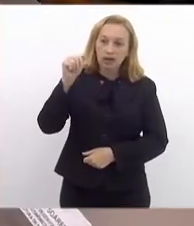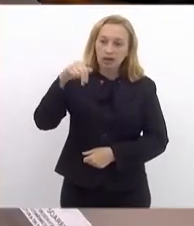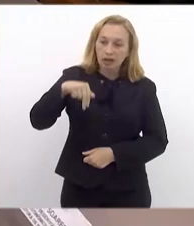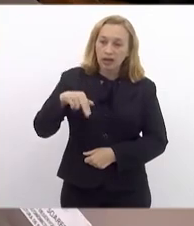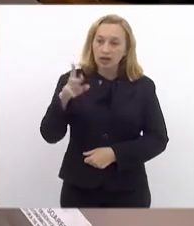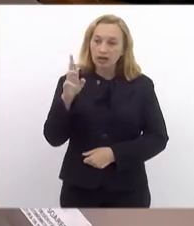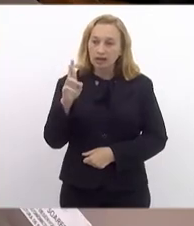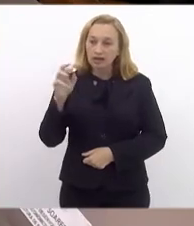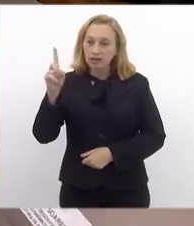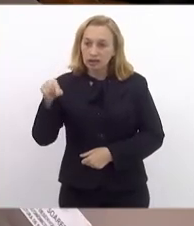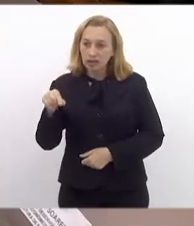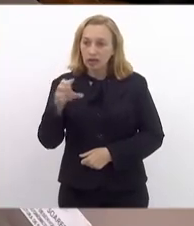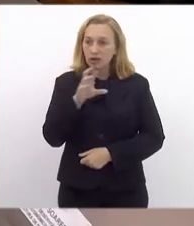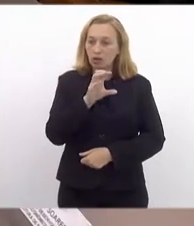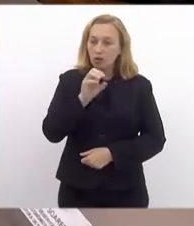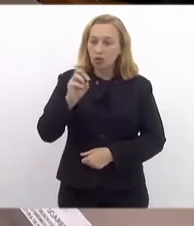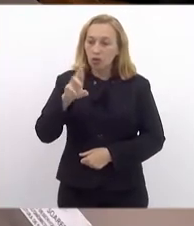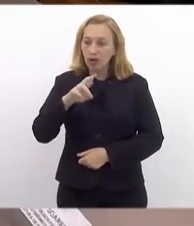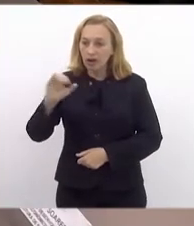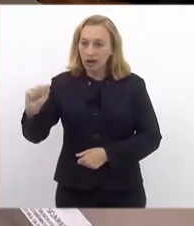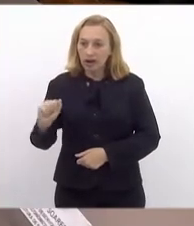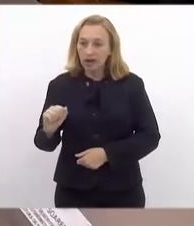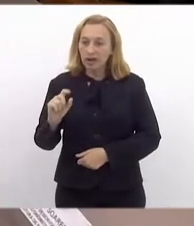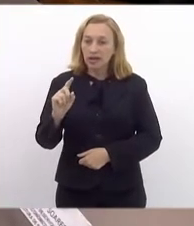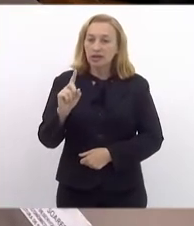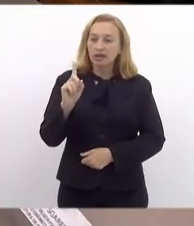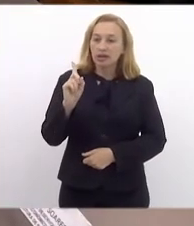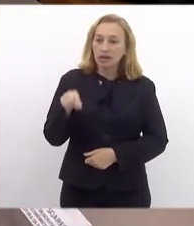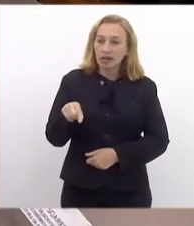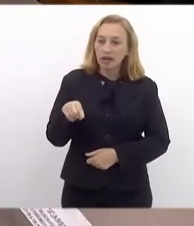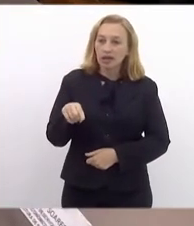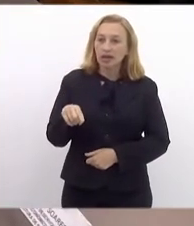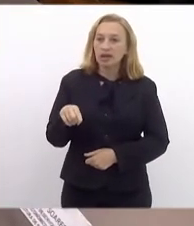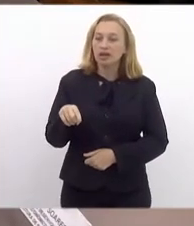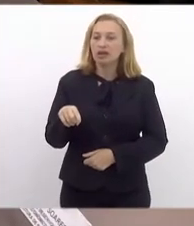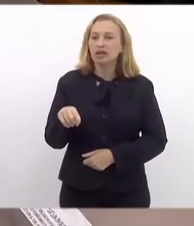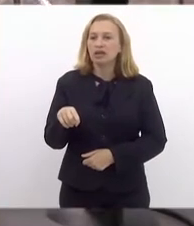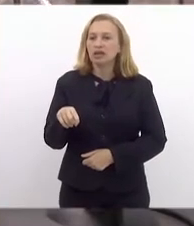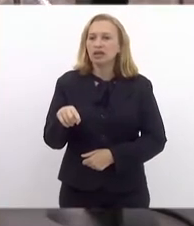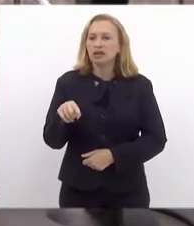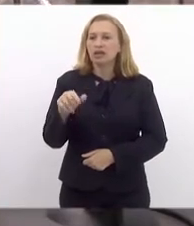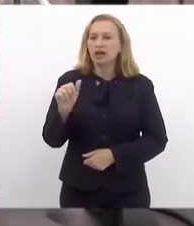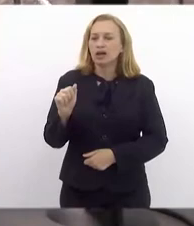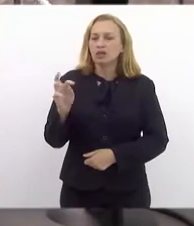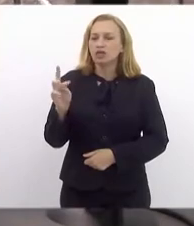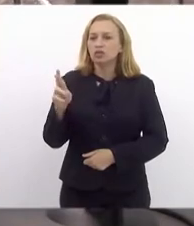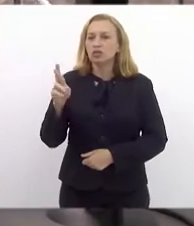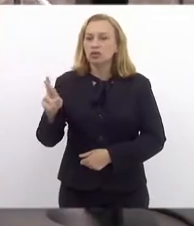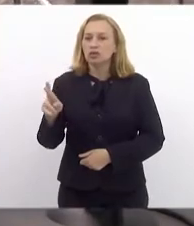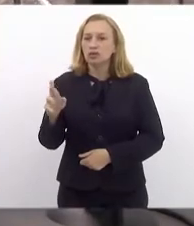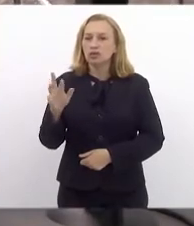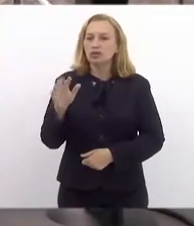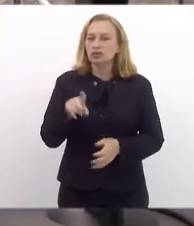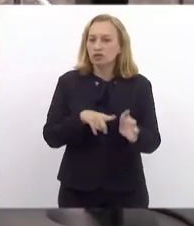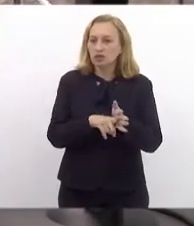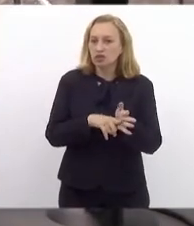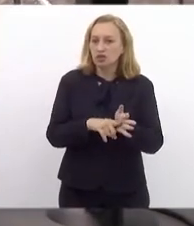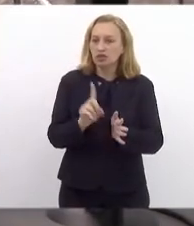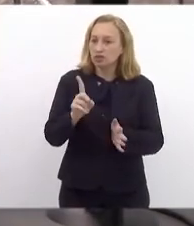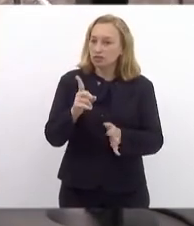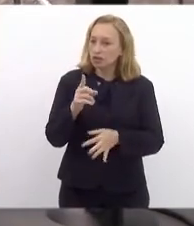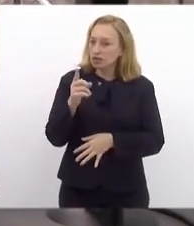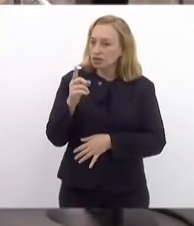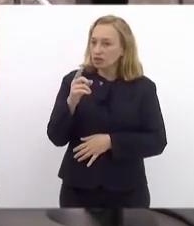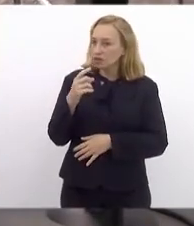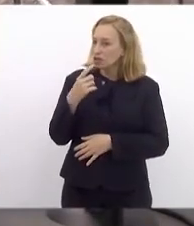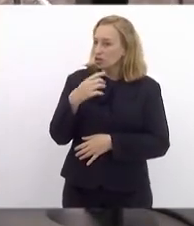que é dublê de auditor fiscal e se não ficar aborrecido eu